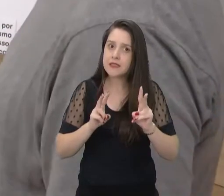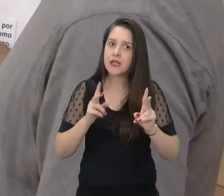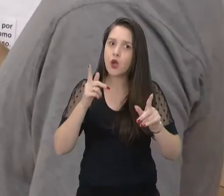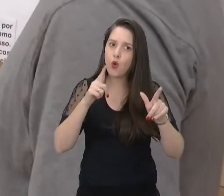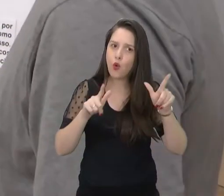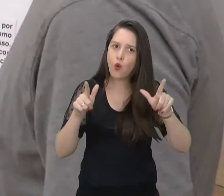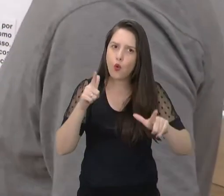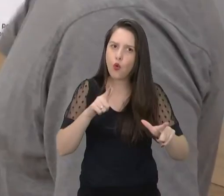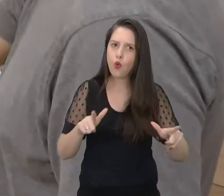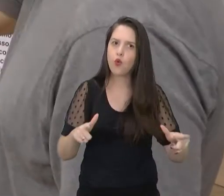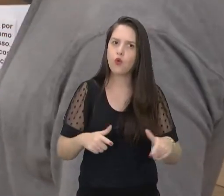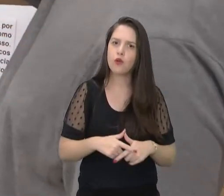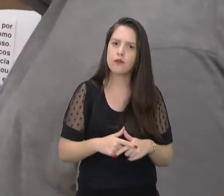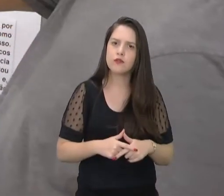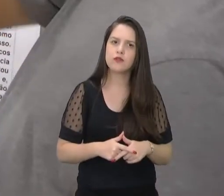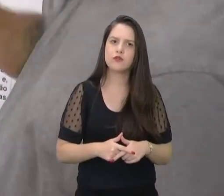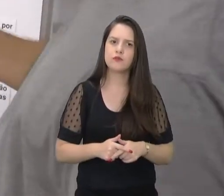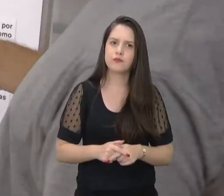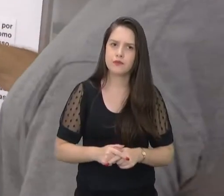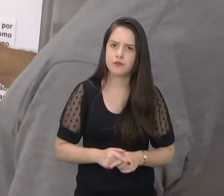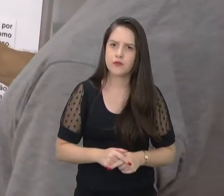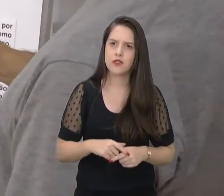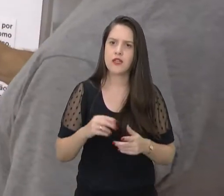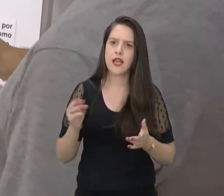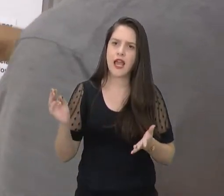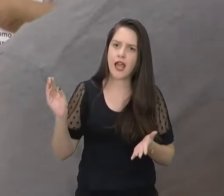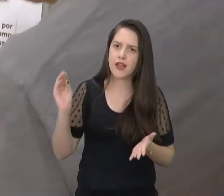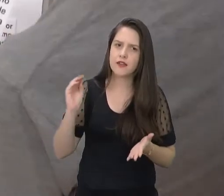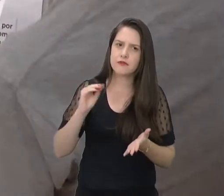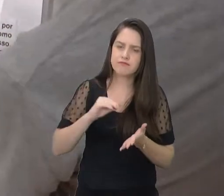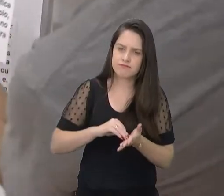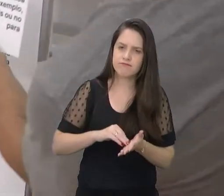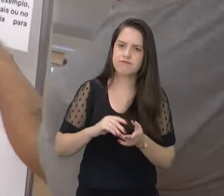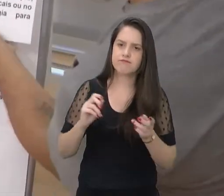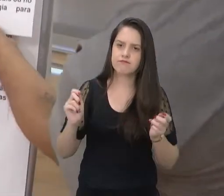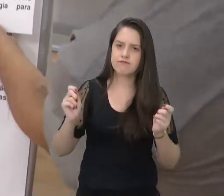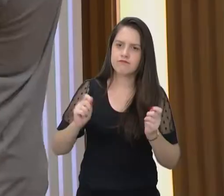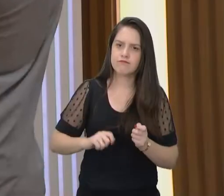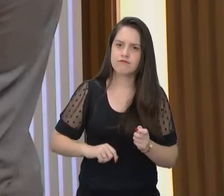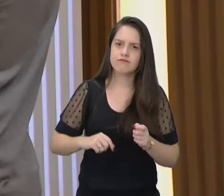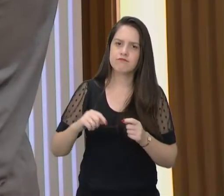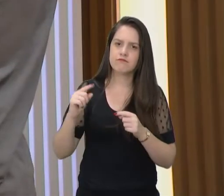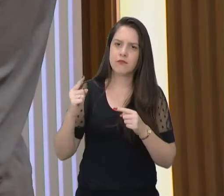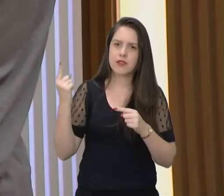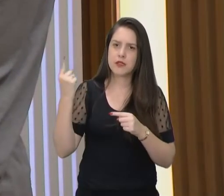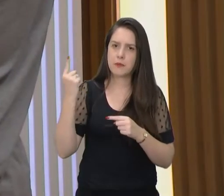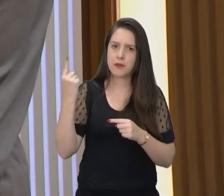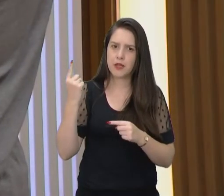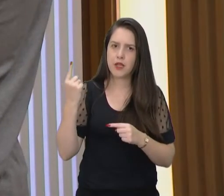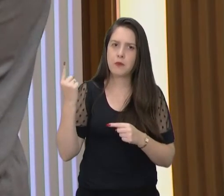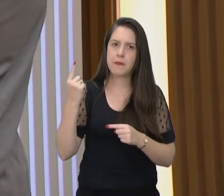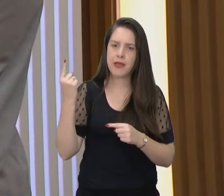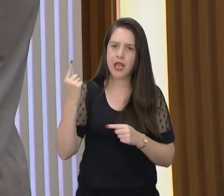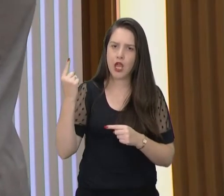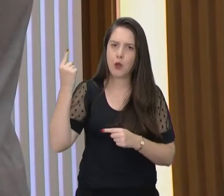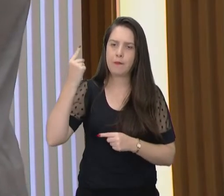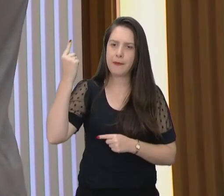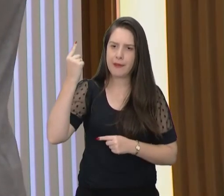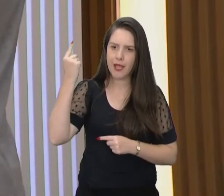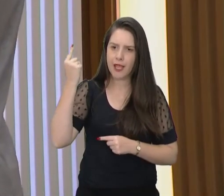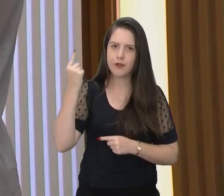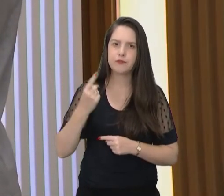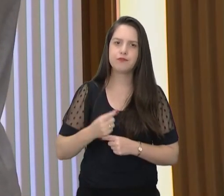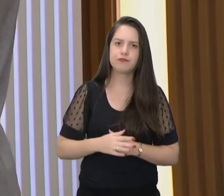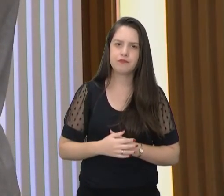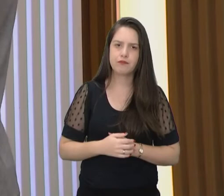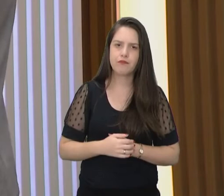cognição. A cognição, exatamente. Faltou para ele, né? E aí, você coloca esse primeiro ou esse primeiro? Eu acho que esse aqui. Esse primeiro, né?